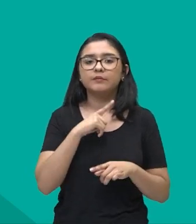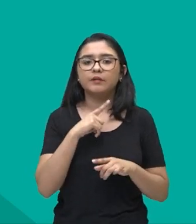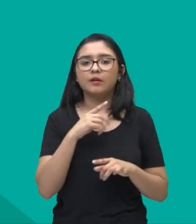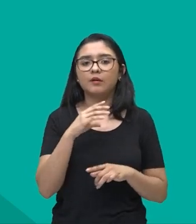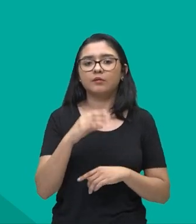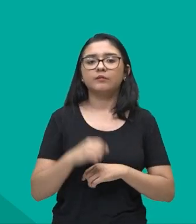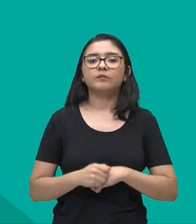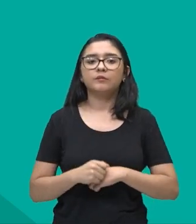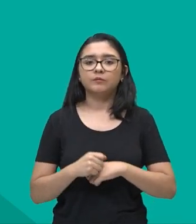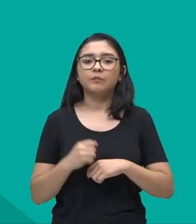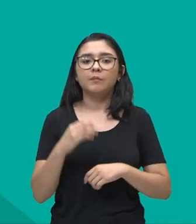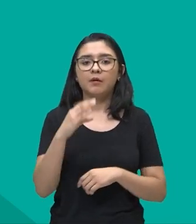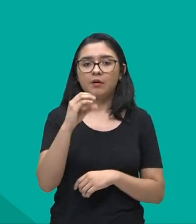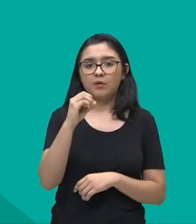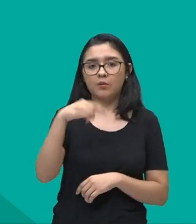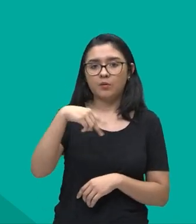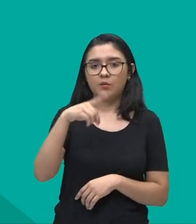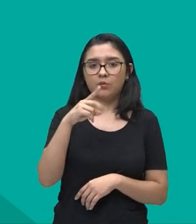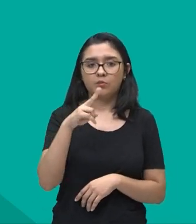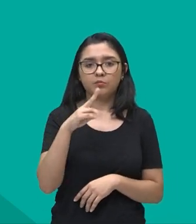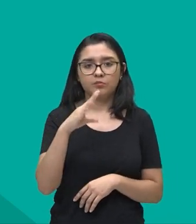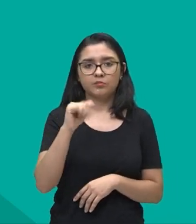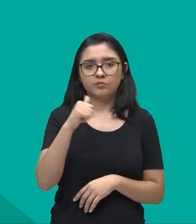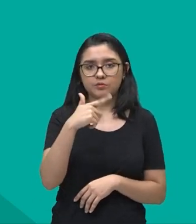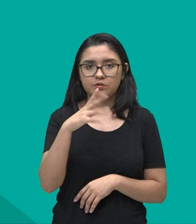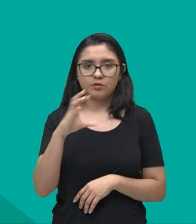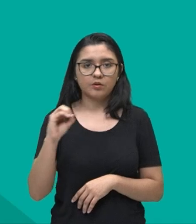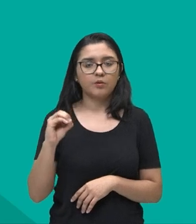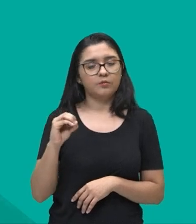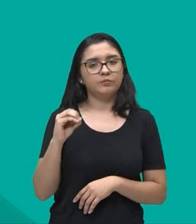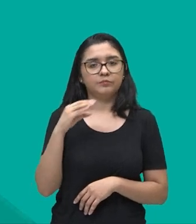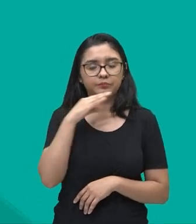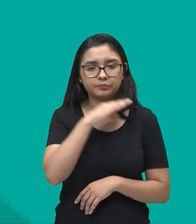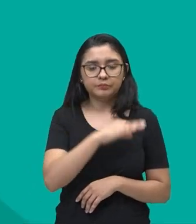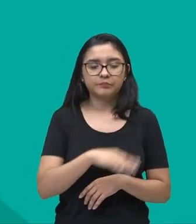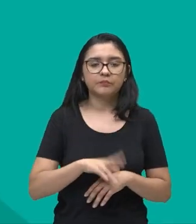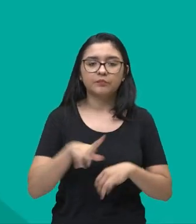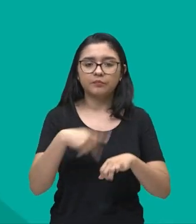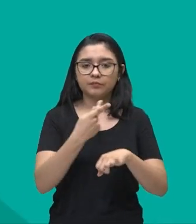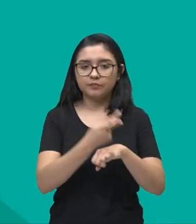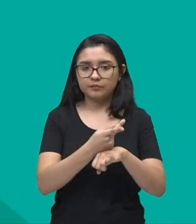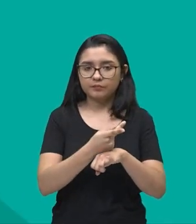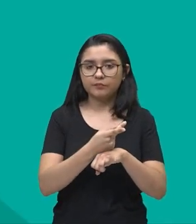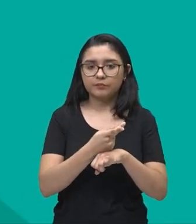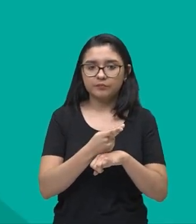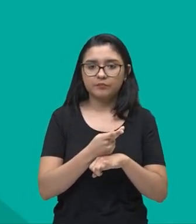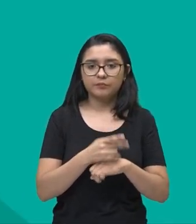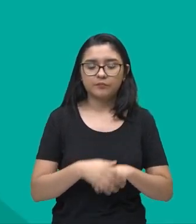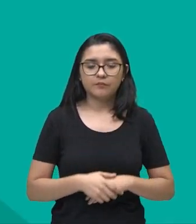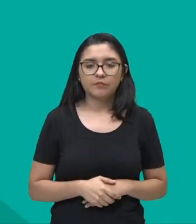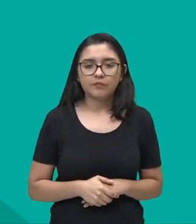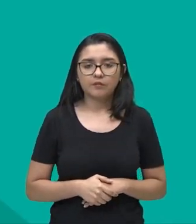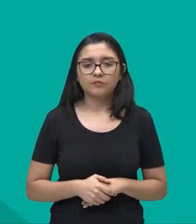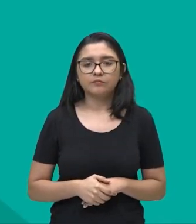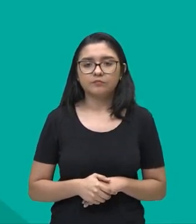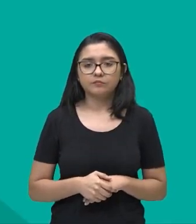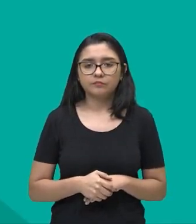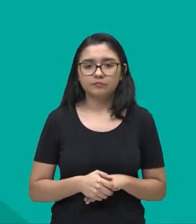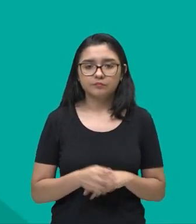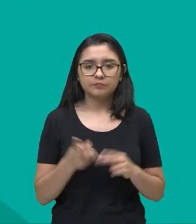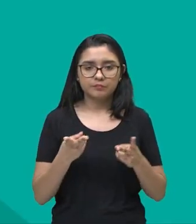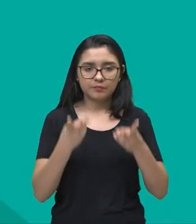uma propagação de calor por condução. Depois de um tempo,